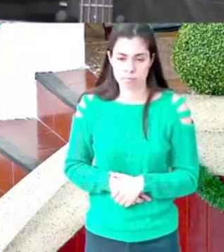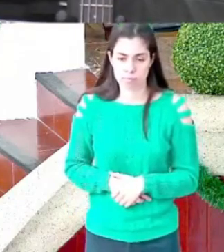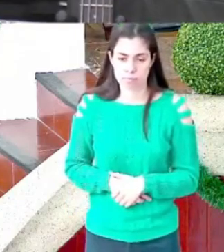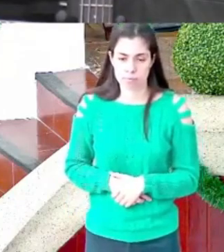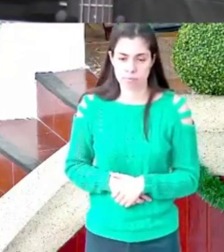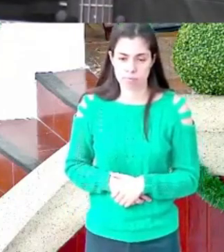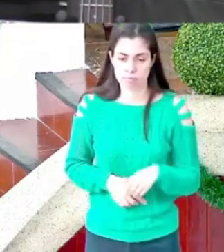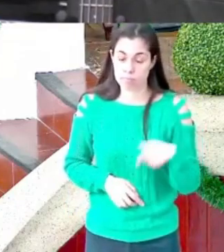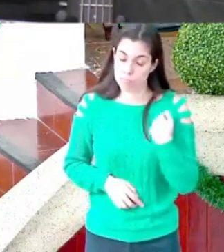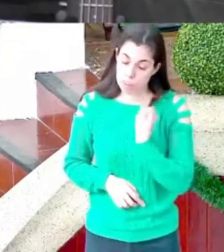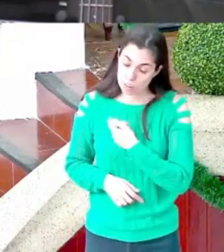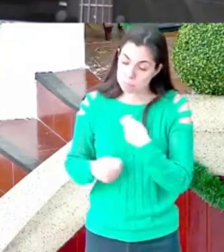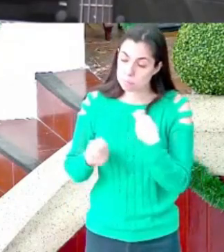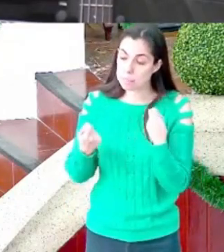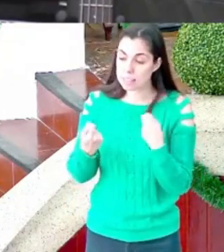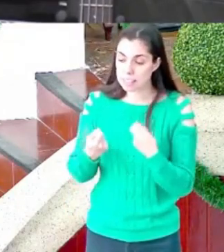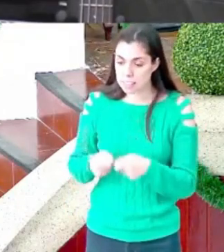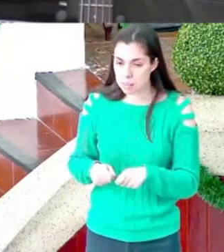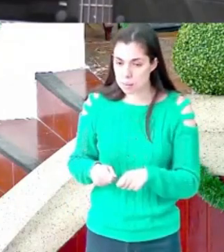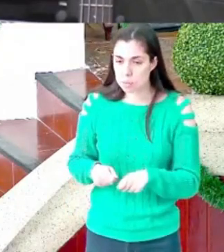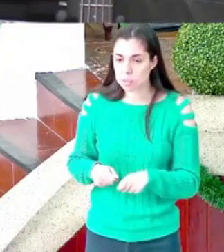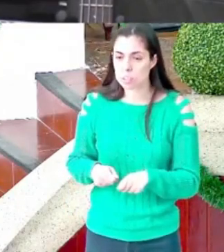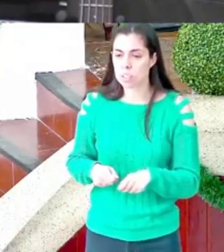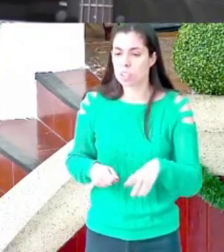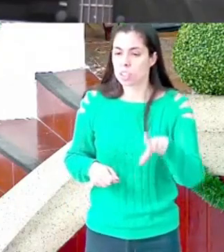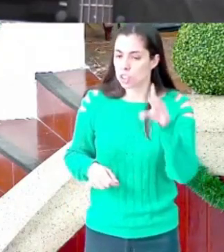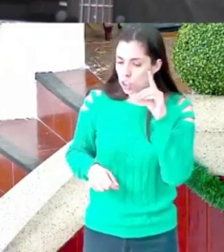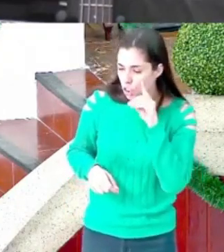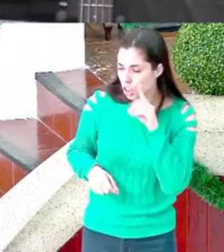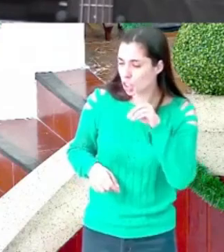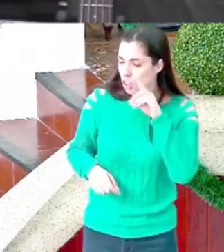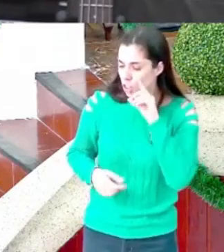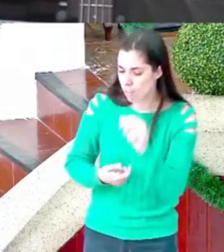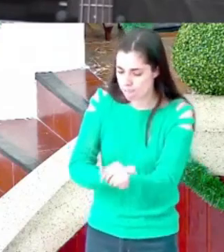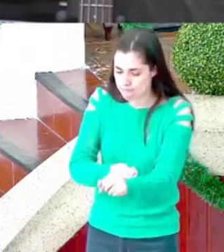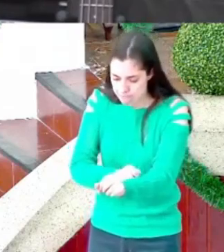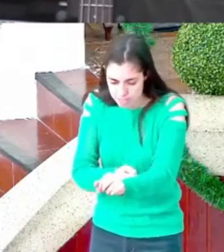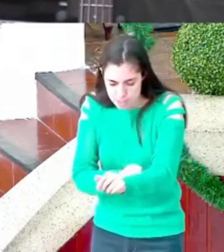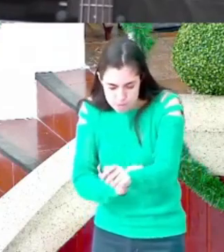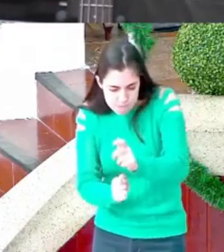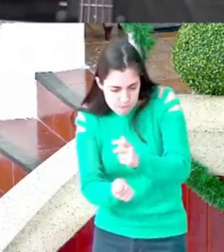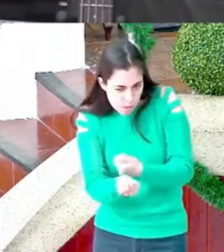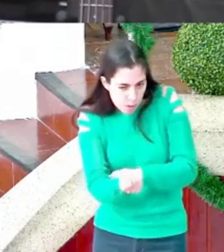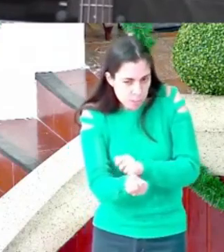possamos pôr em prática a disciplina do segredo